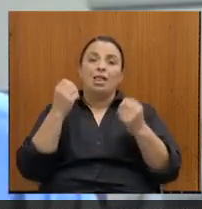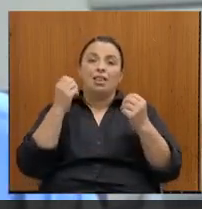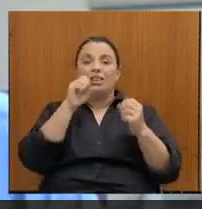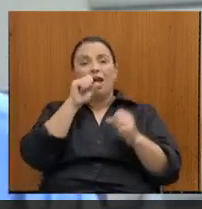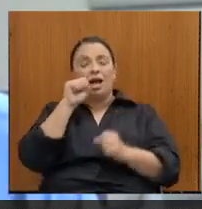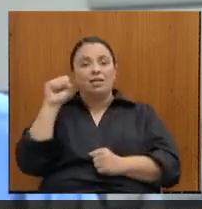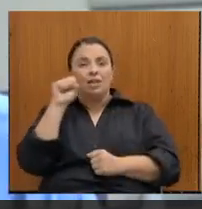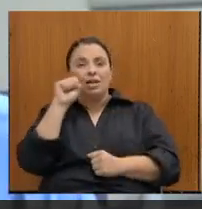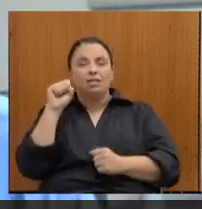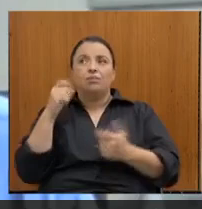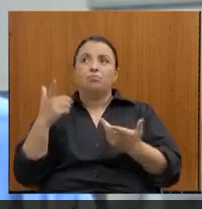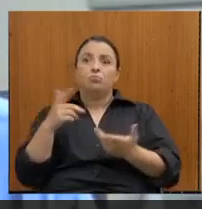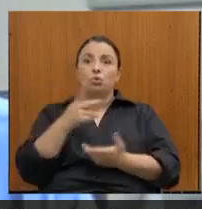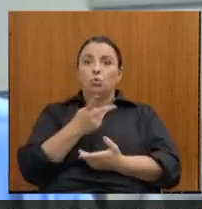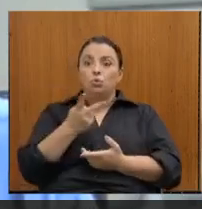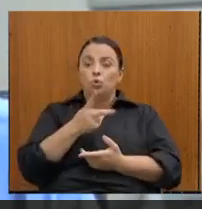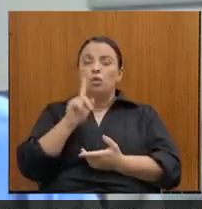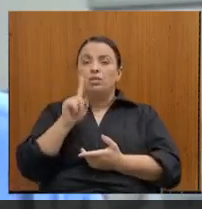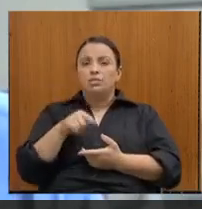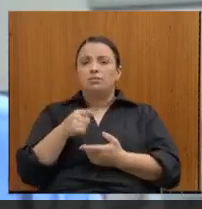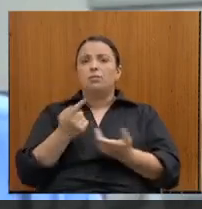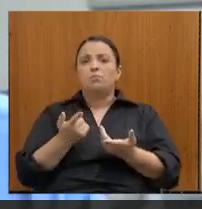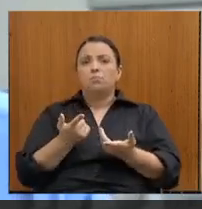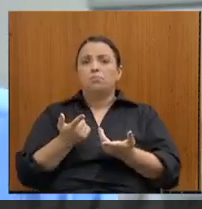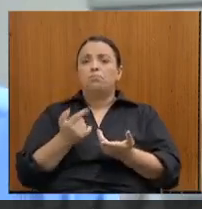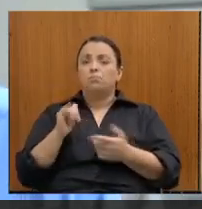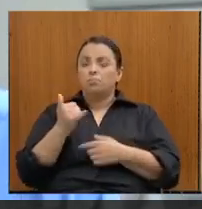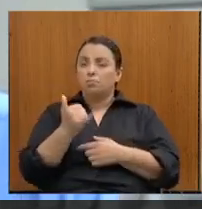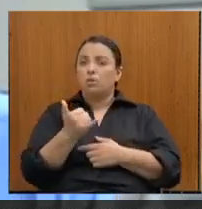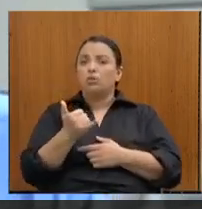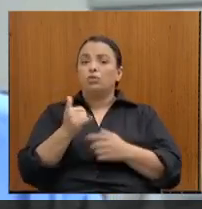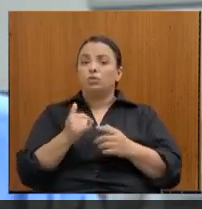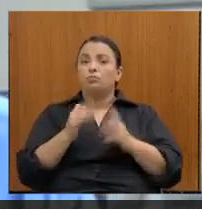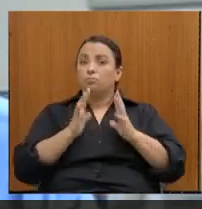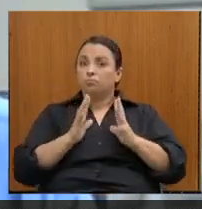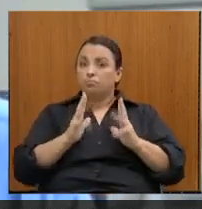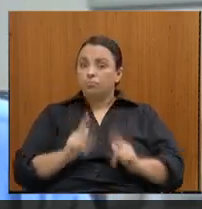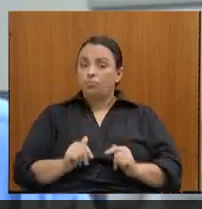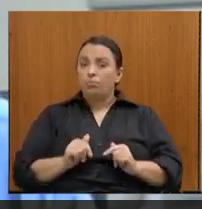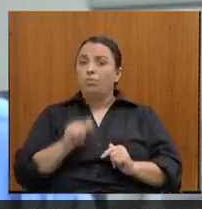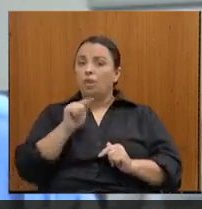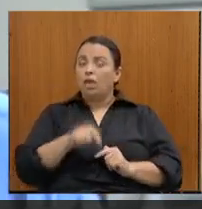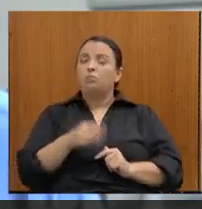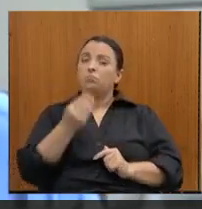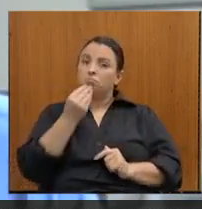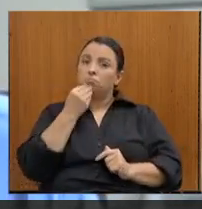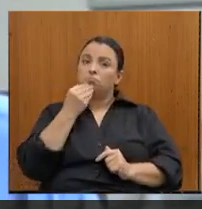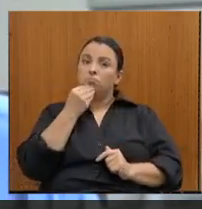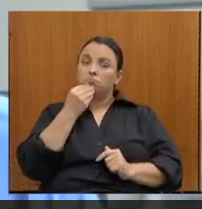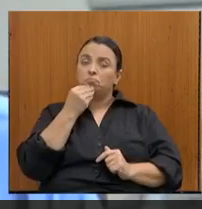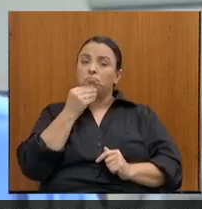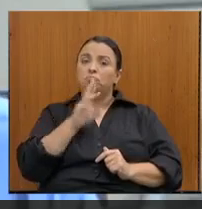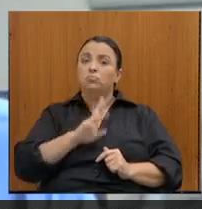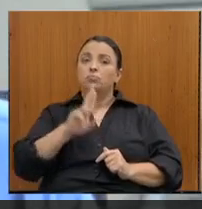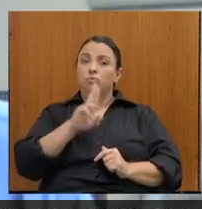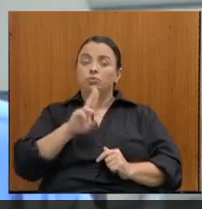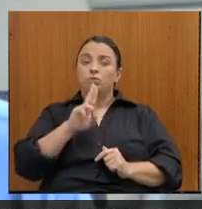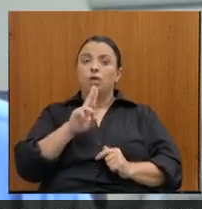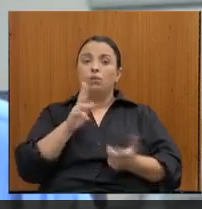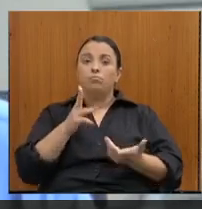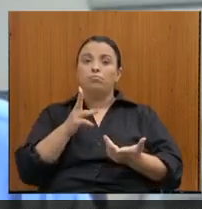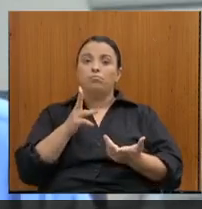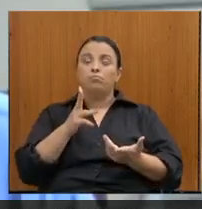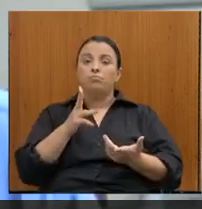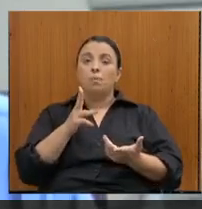Fontes aí limpas e renováveis segmento aparece como possibilidade da gente ter fonte de